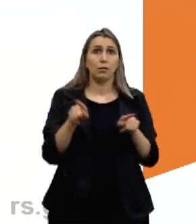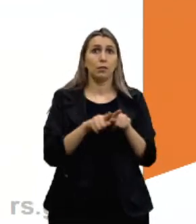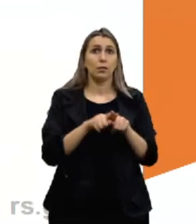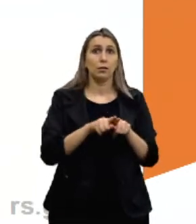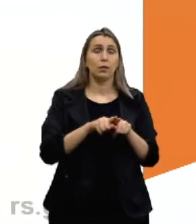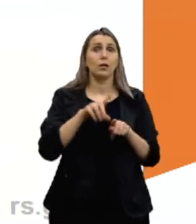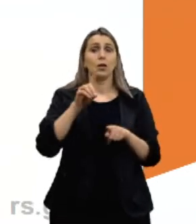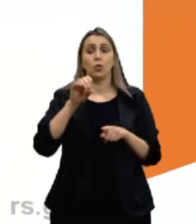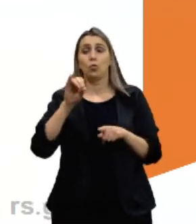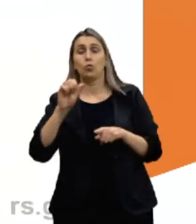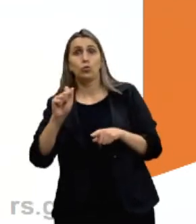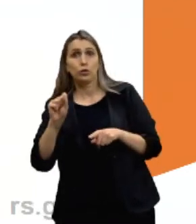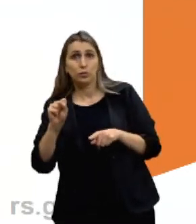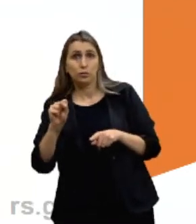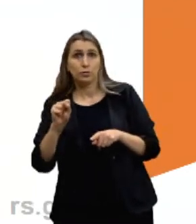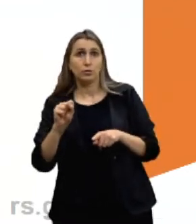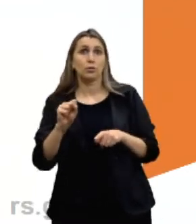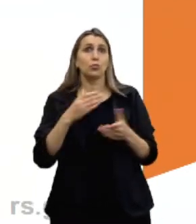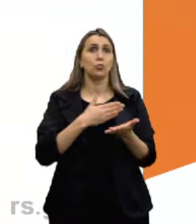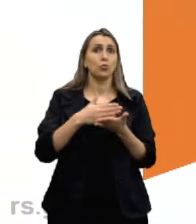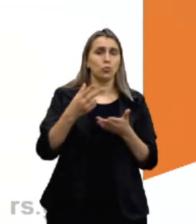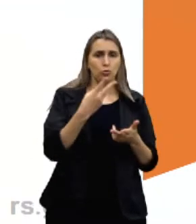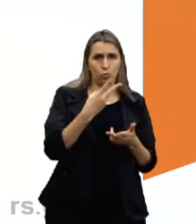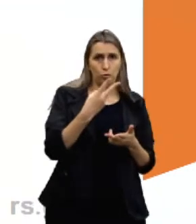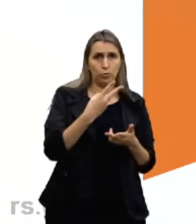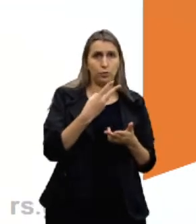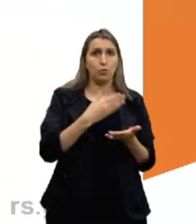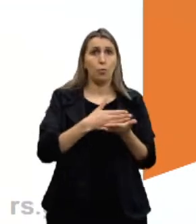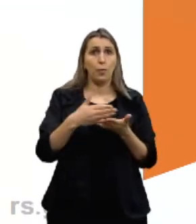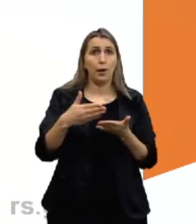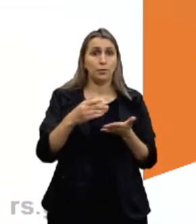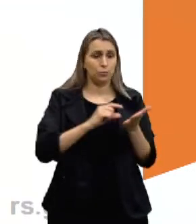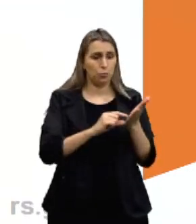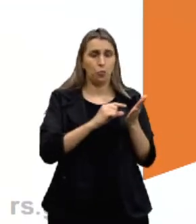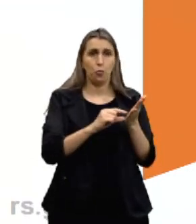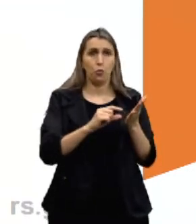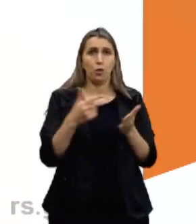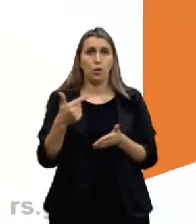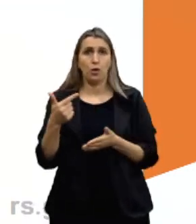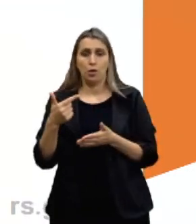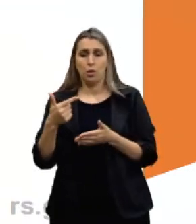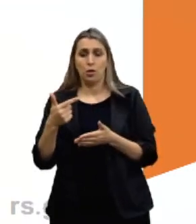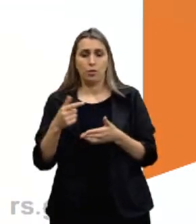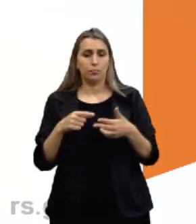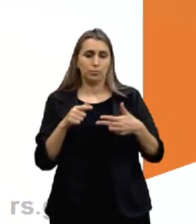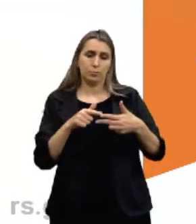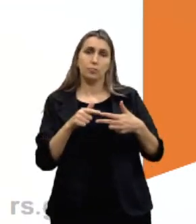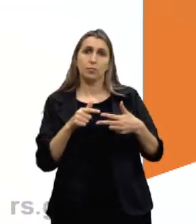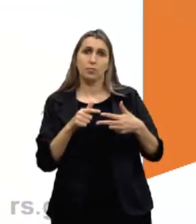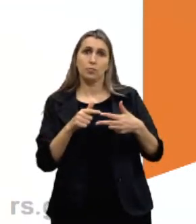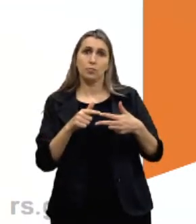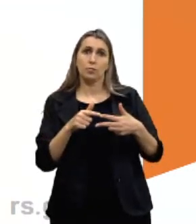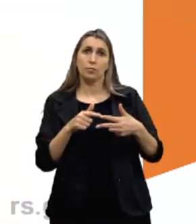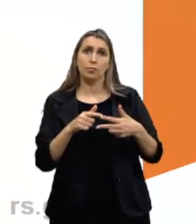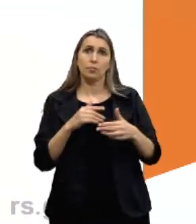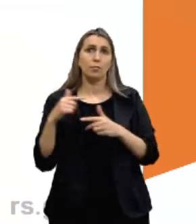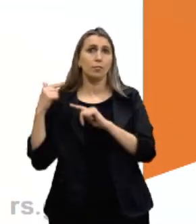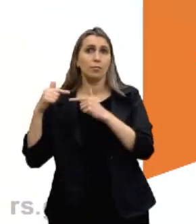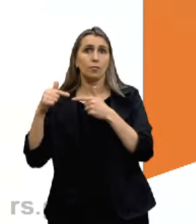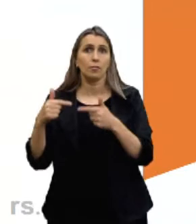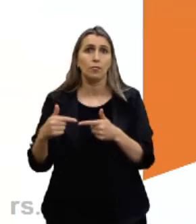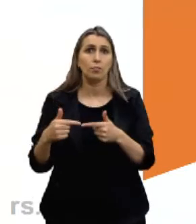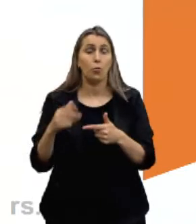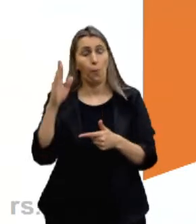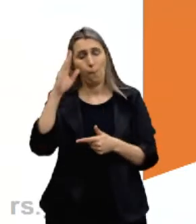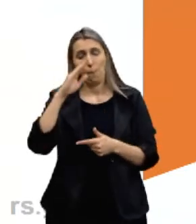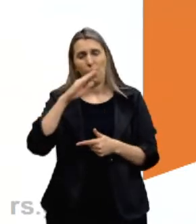Gonçalves Dias que são os skinny Sião esse movimento a segunda a gente já é uma a geração mal